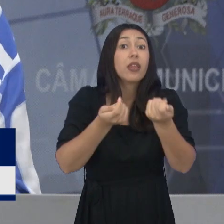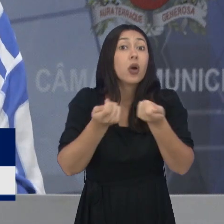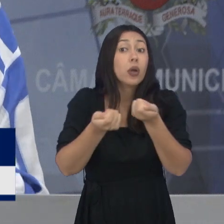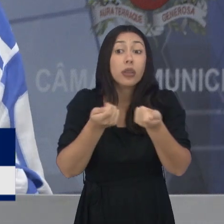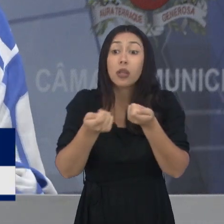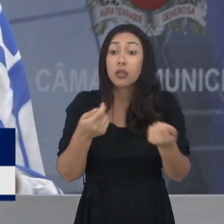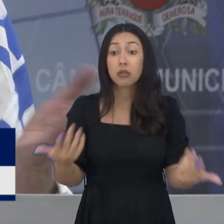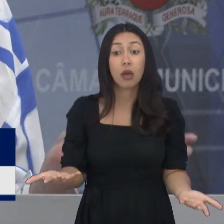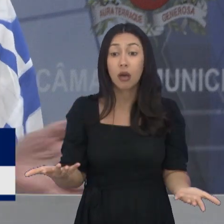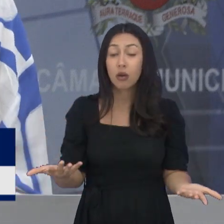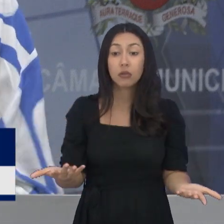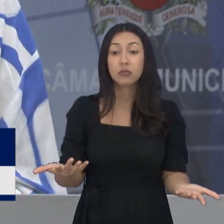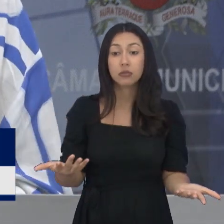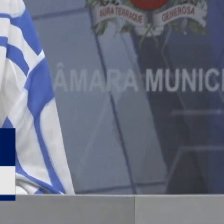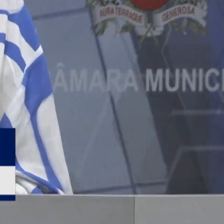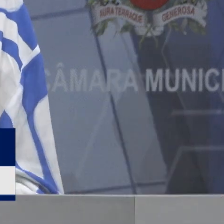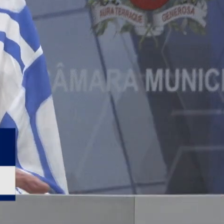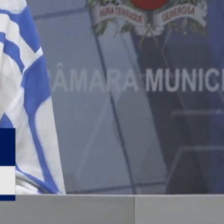está faltando...